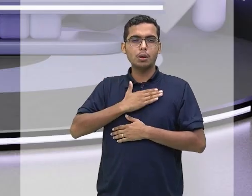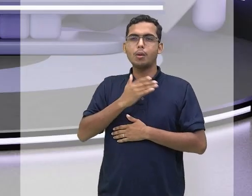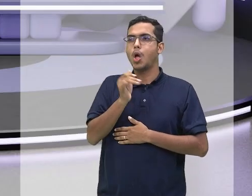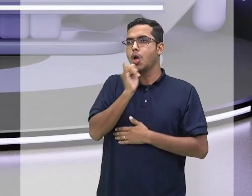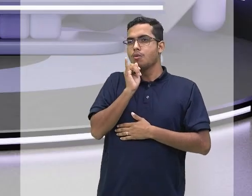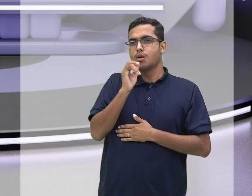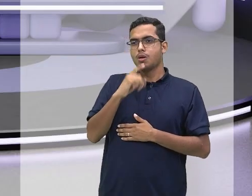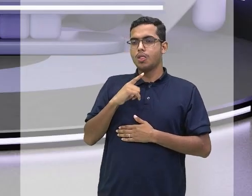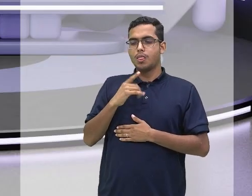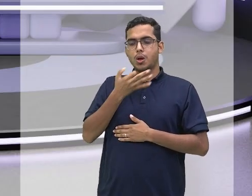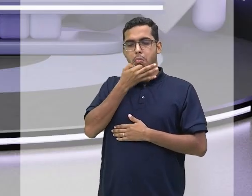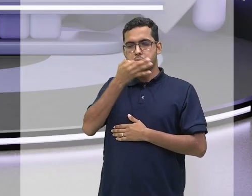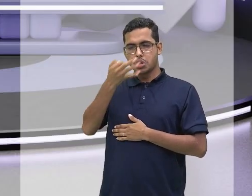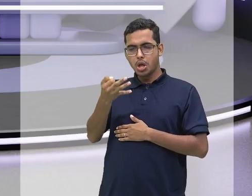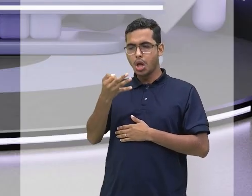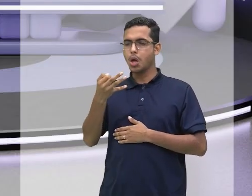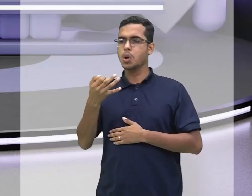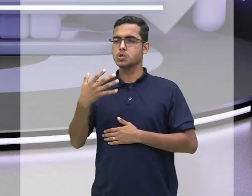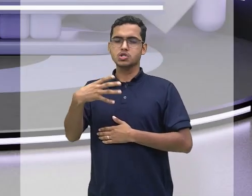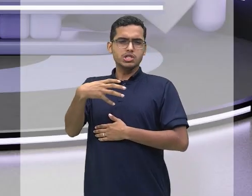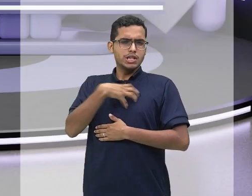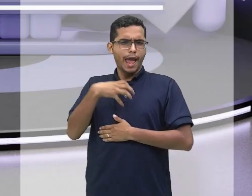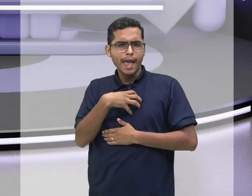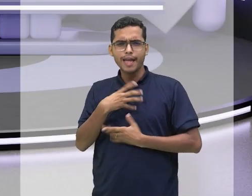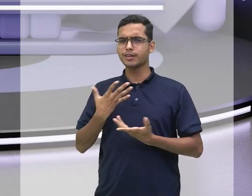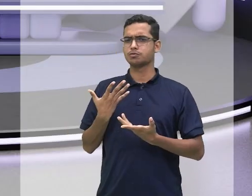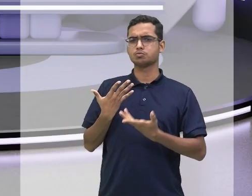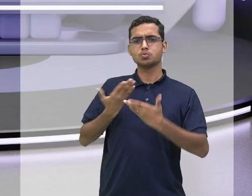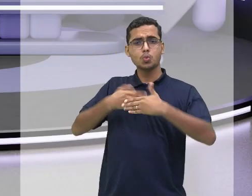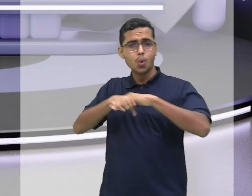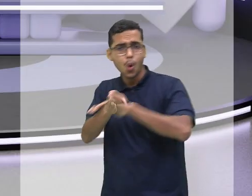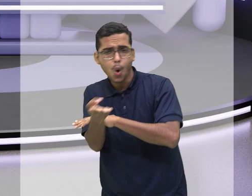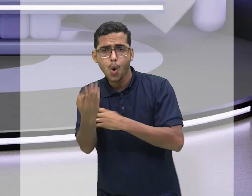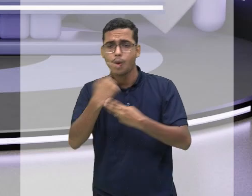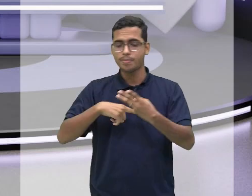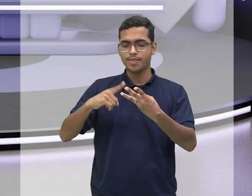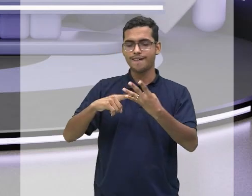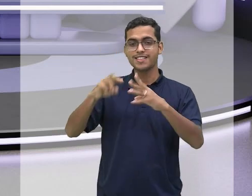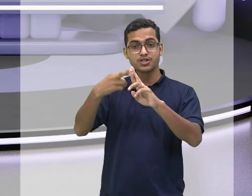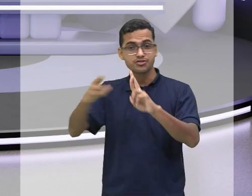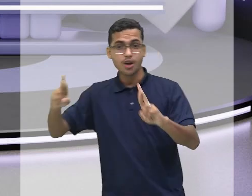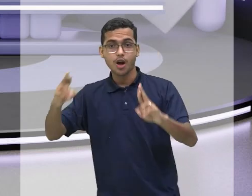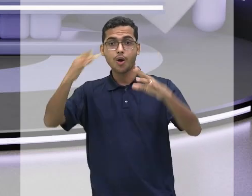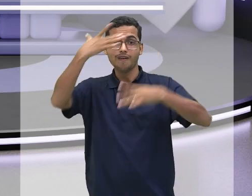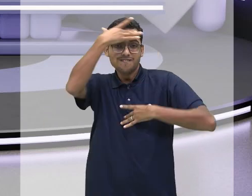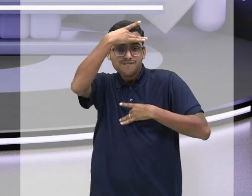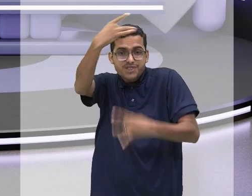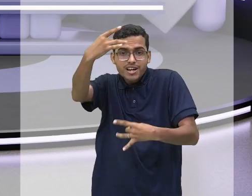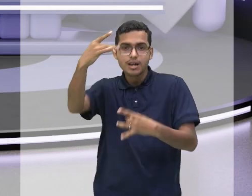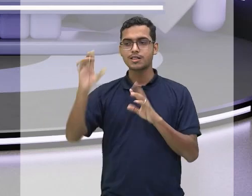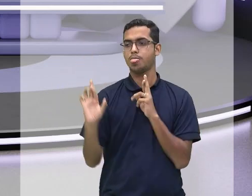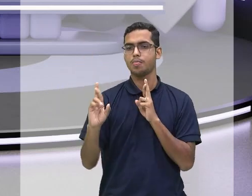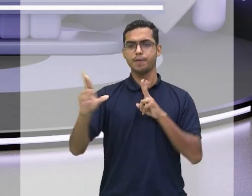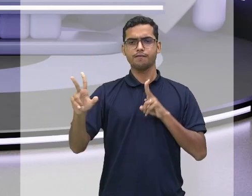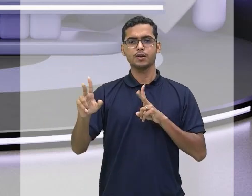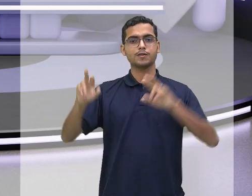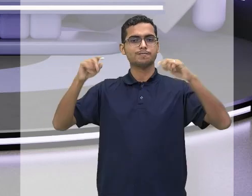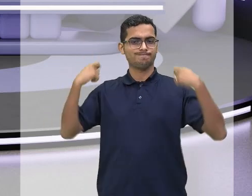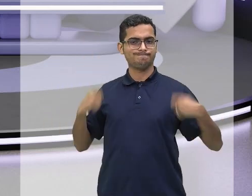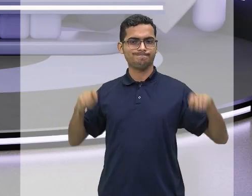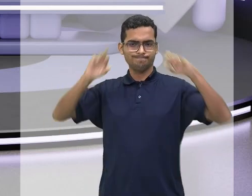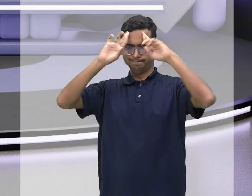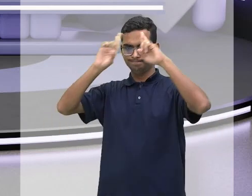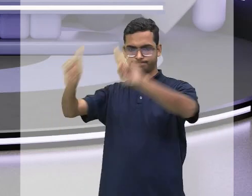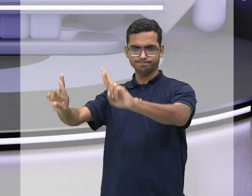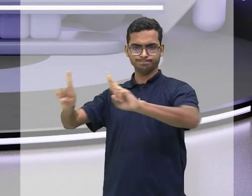posiciona diferente de você, deve ser respeitado tanto quanto você. E a dimensão da paz. Esses são